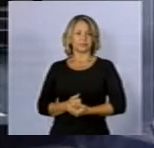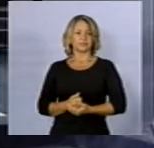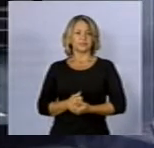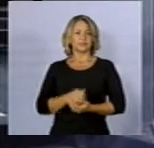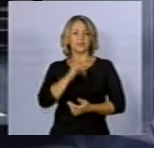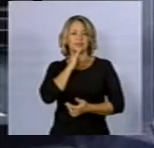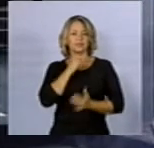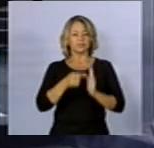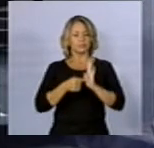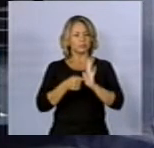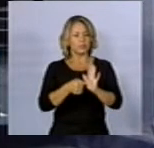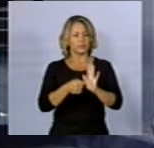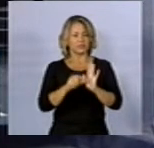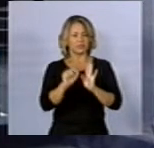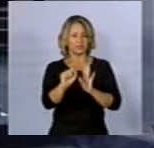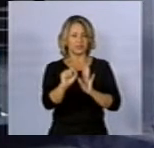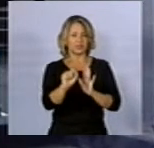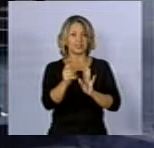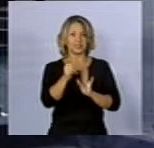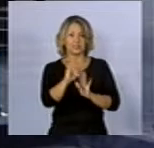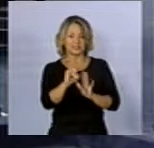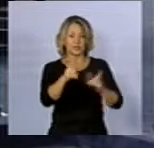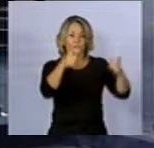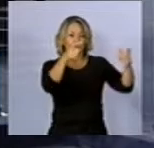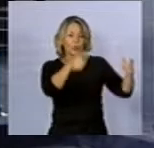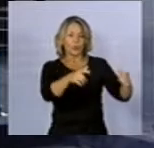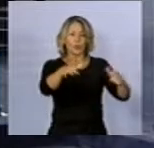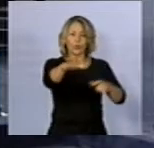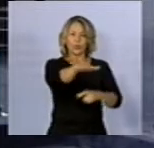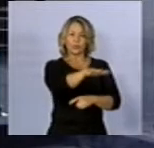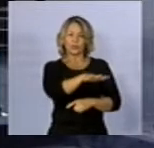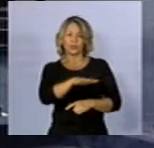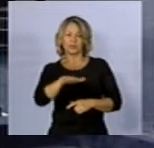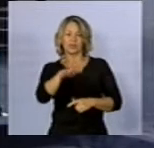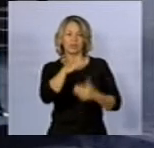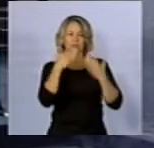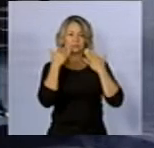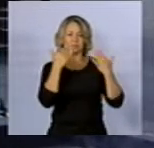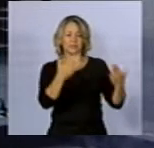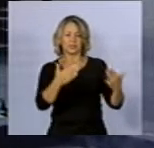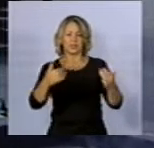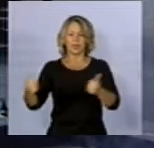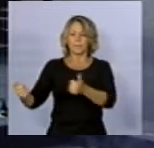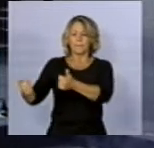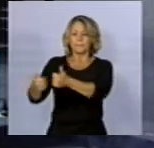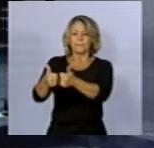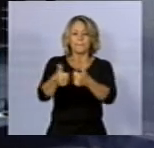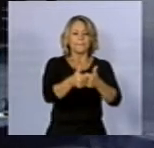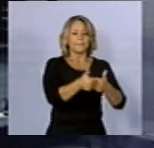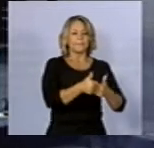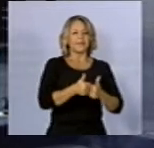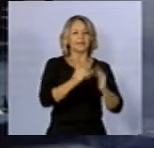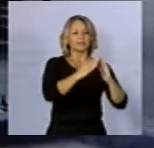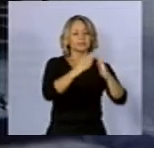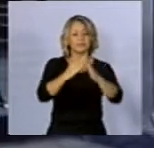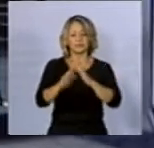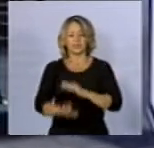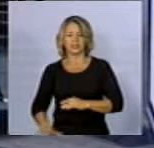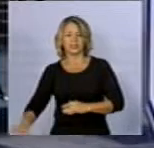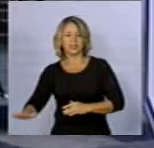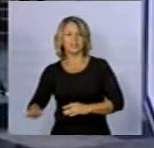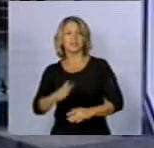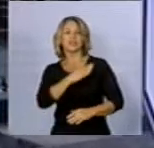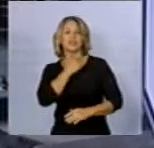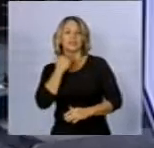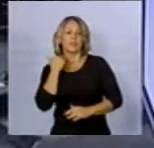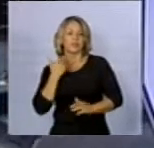tentar identificar se esse ambiente de exposição ao redor dos domicílios de crianças que faleceram